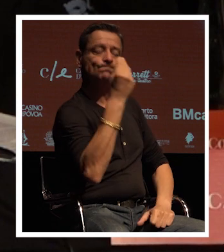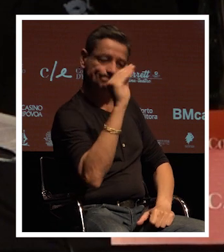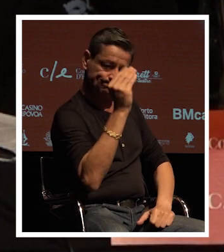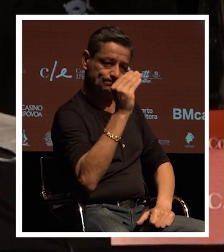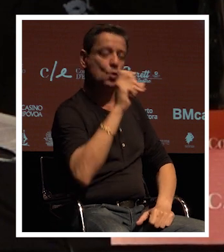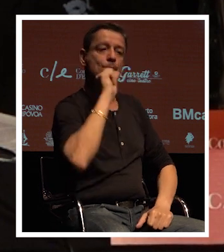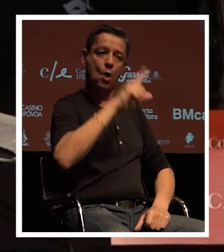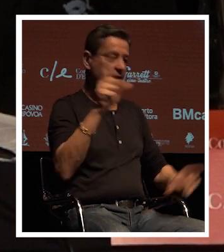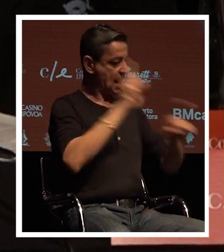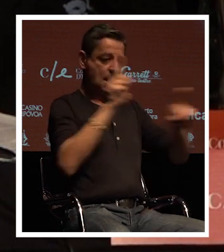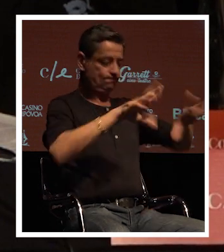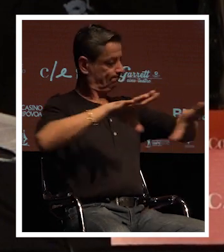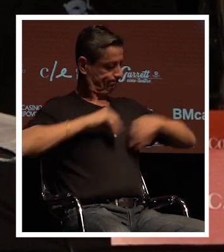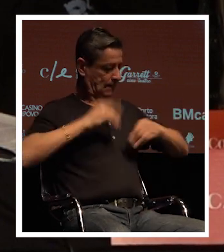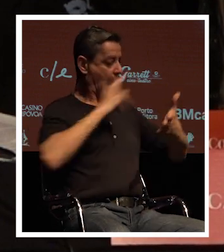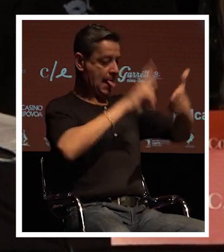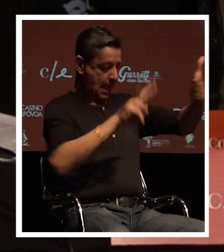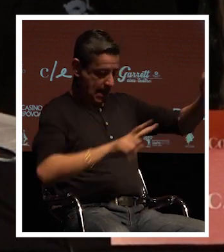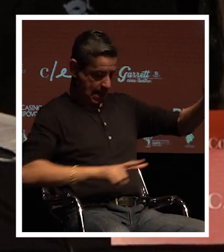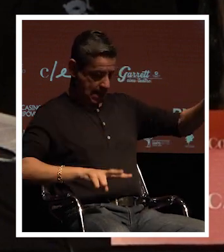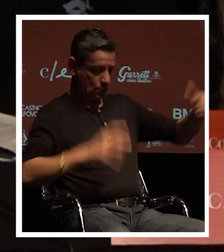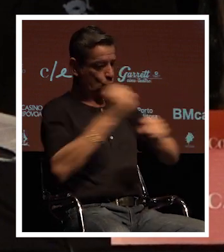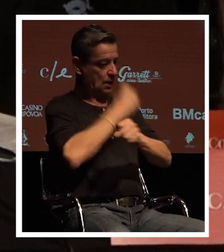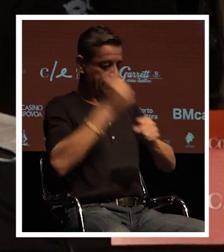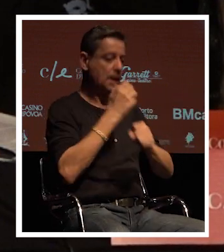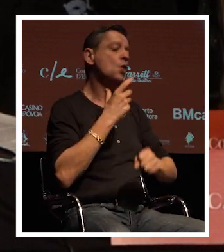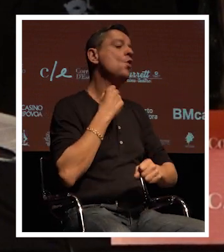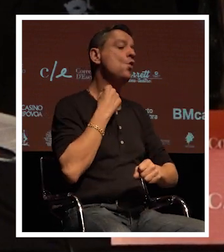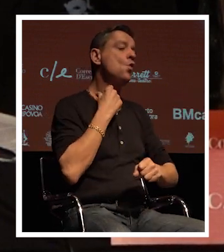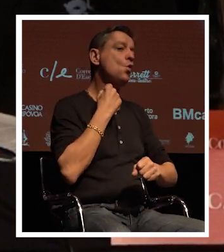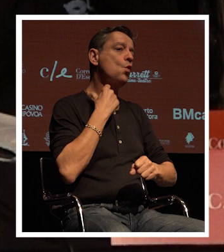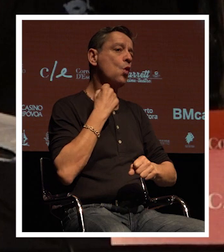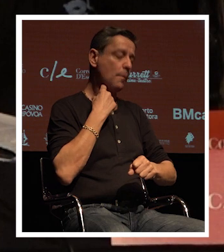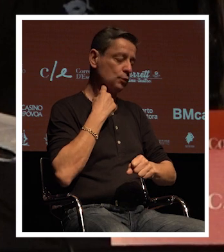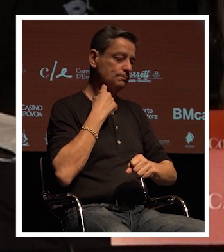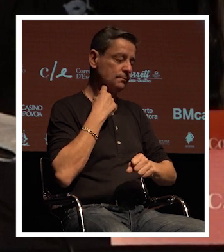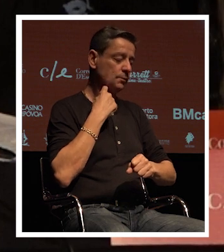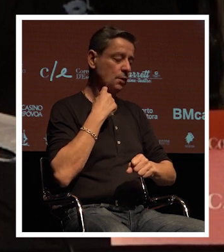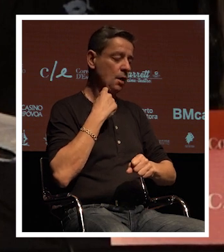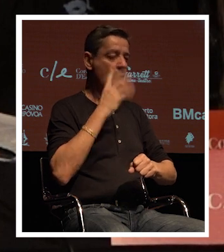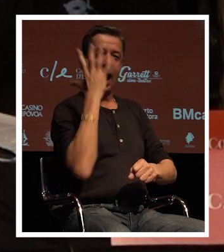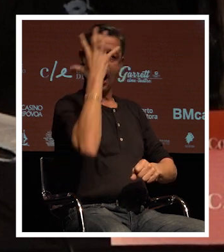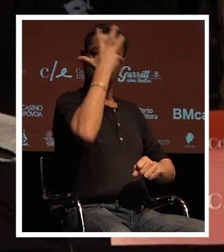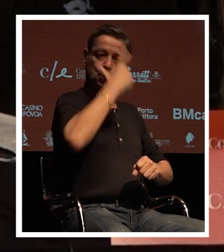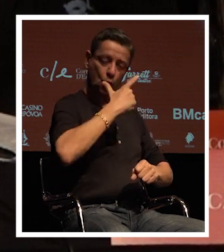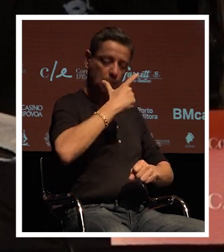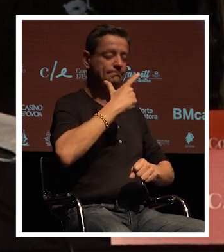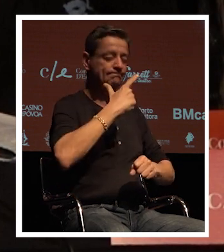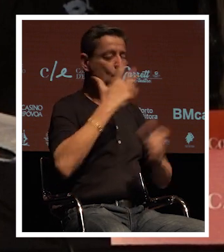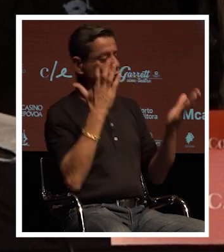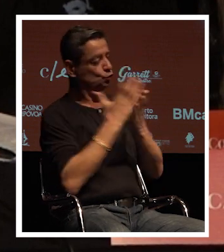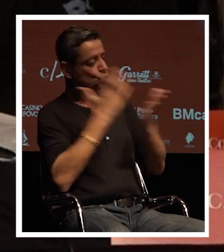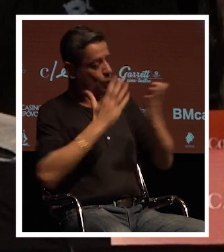simplesmente recusar-se a ler a obra concluindo o curso sem ter passado sequer os Olhos Para um autor fundamental para os estudos